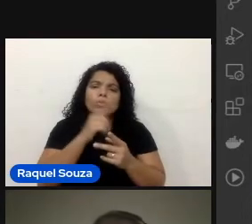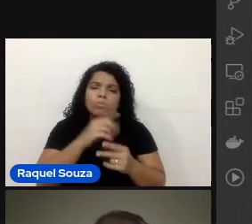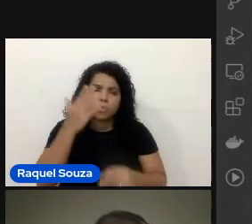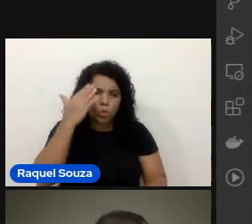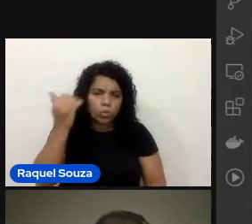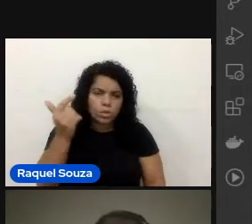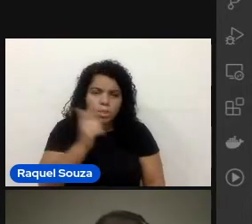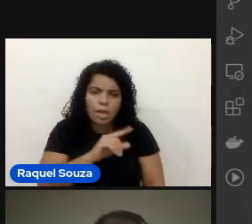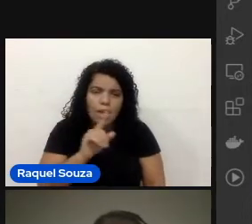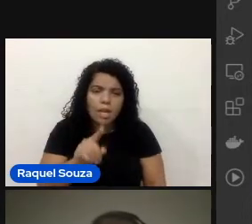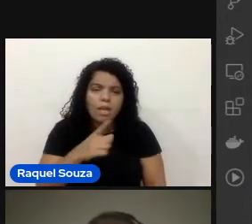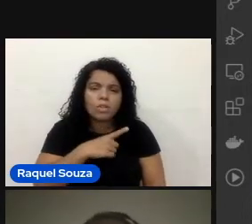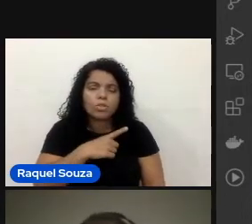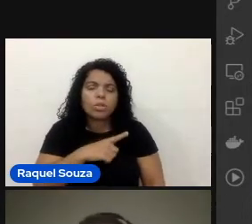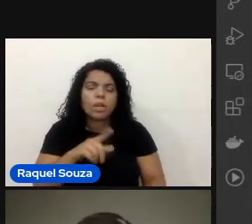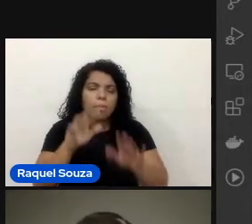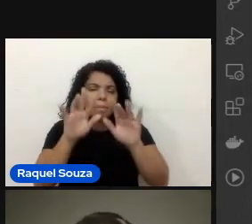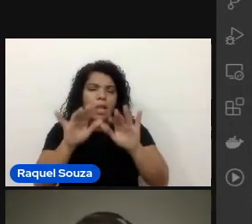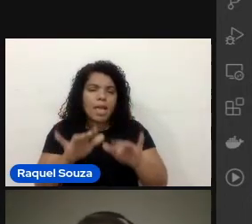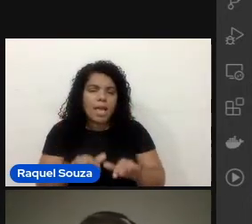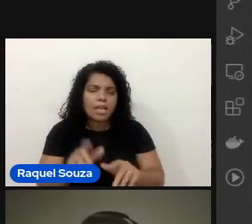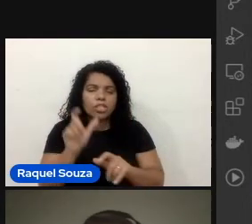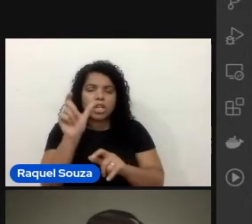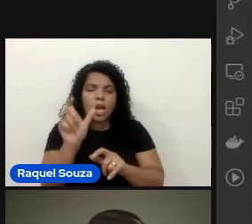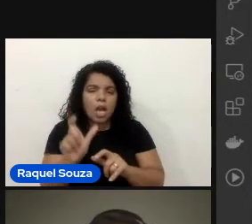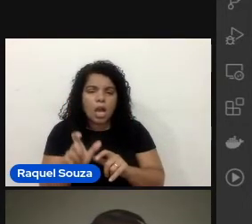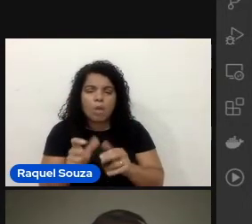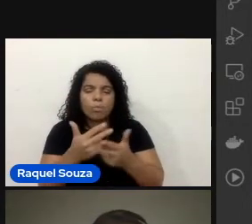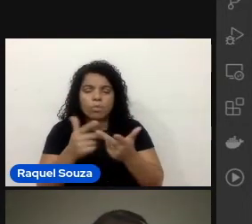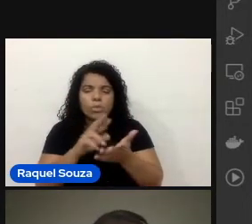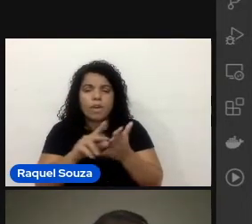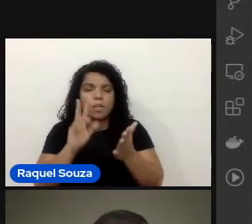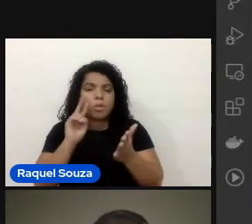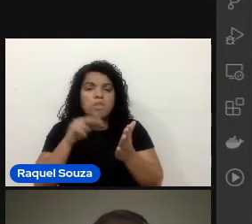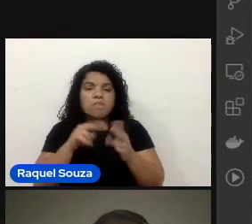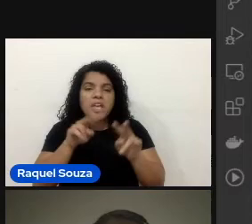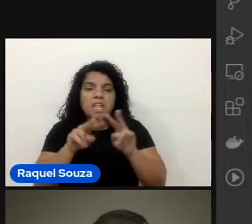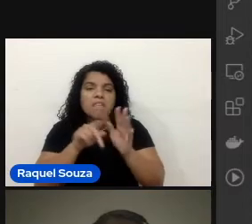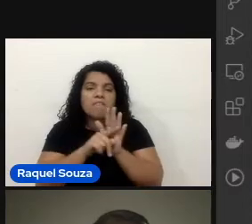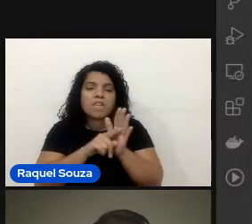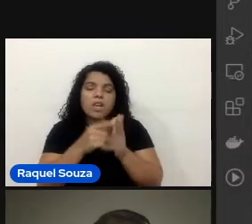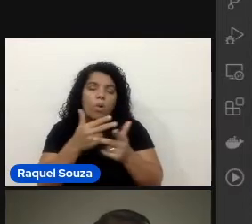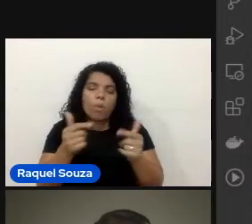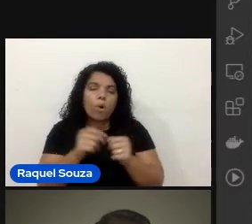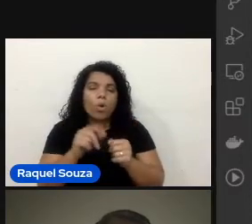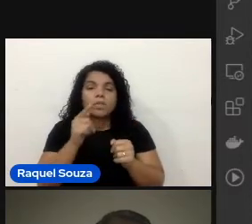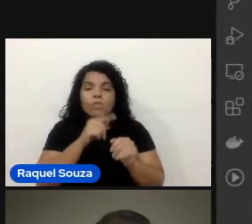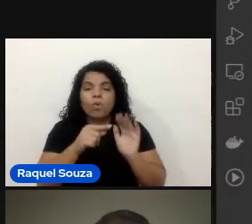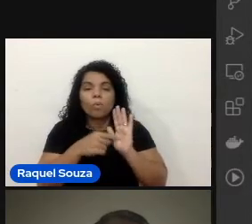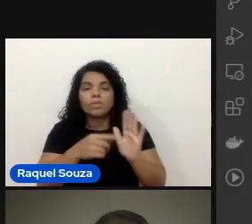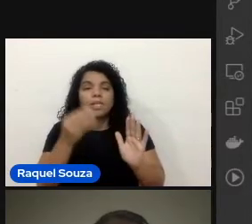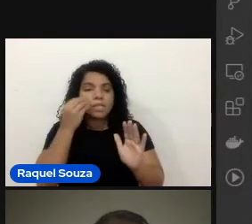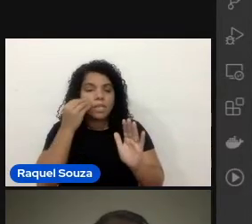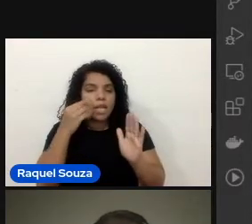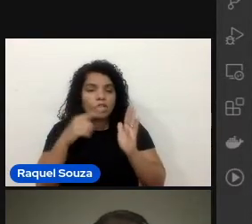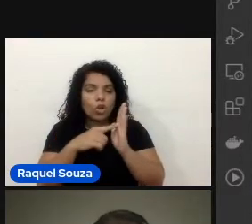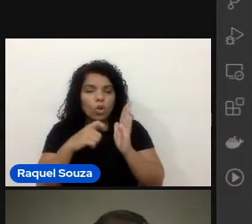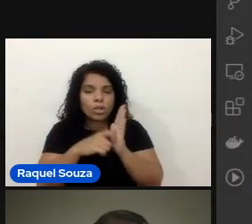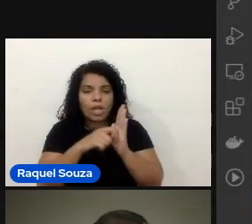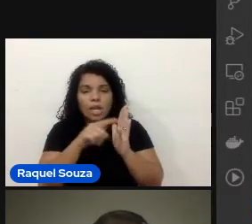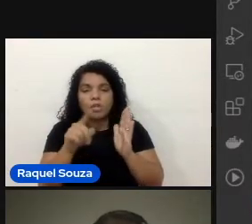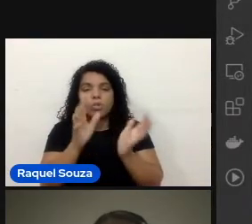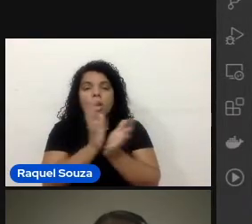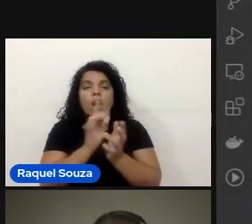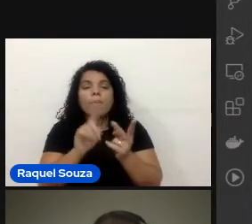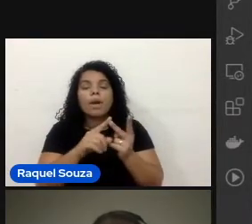preenche vários campos, depois verifica alguma coisa. Eu vou mostrar esse teste aqui rodando com a parte de